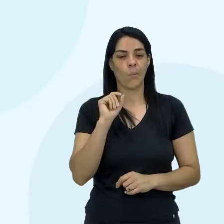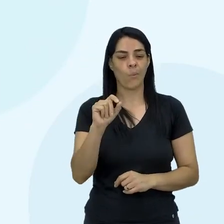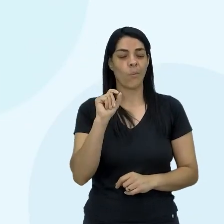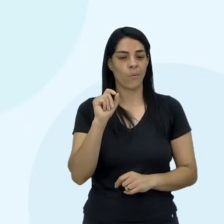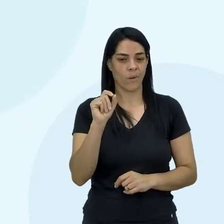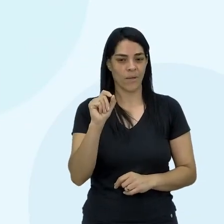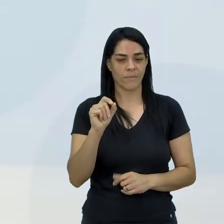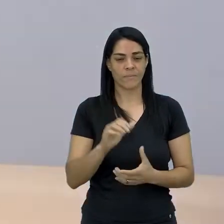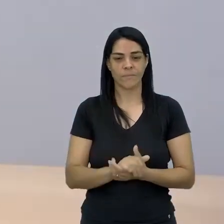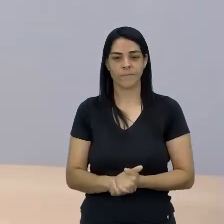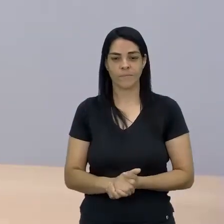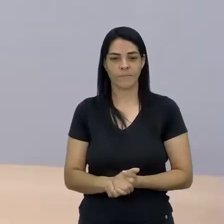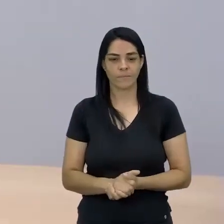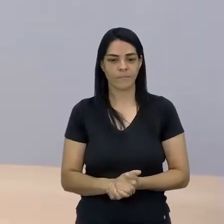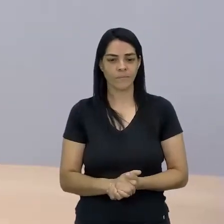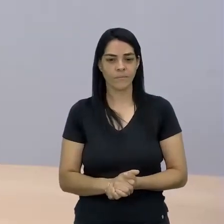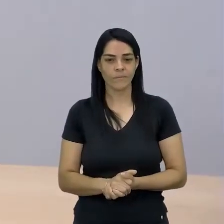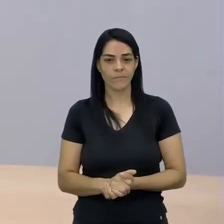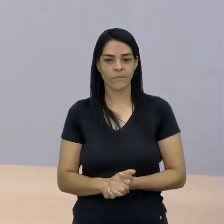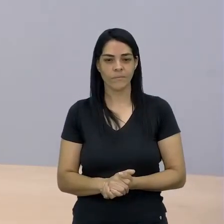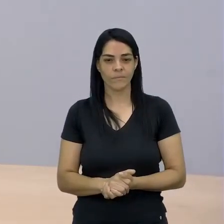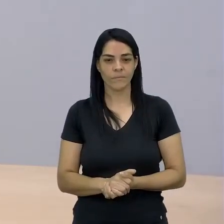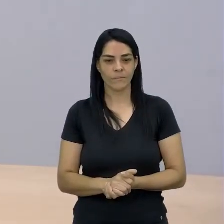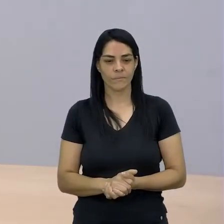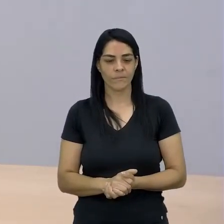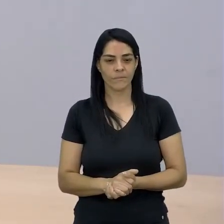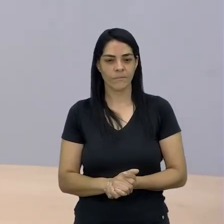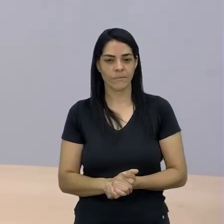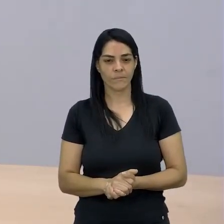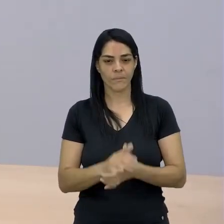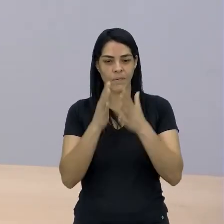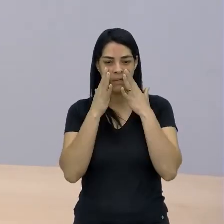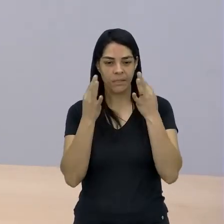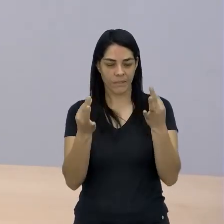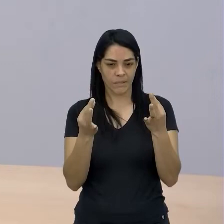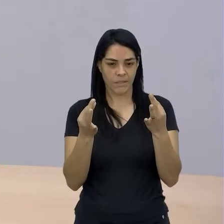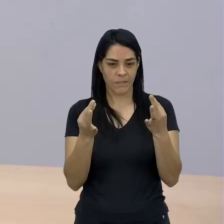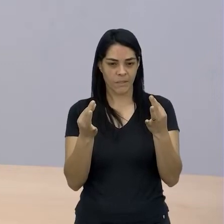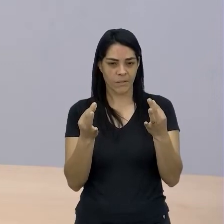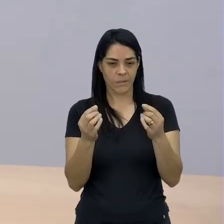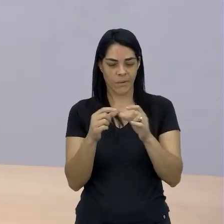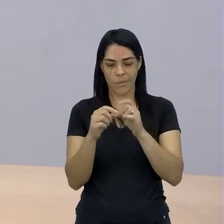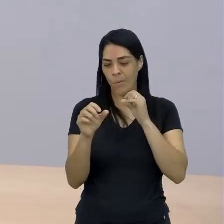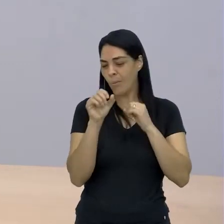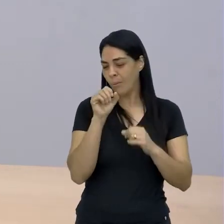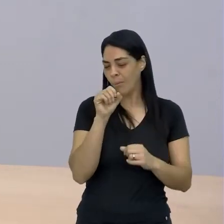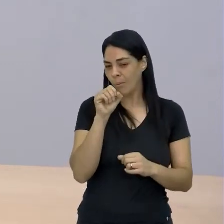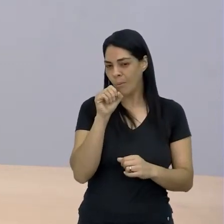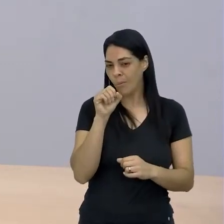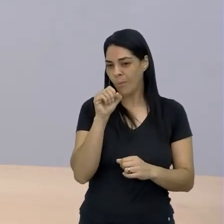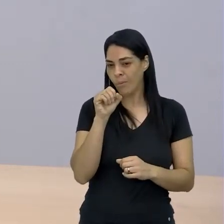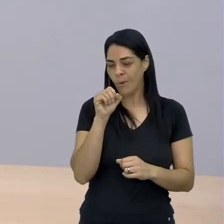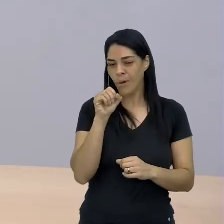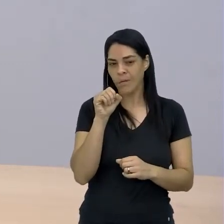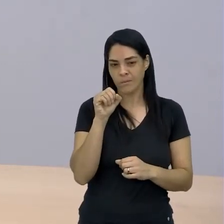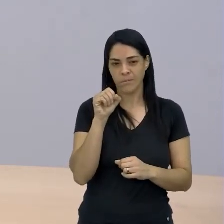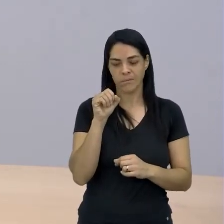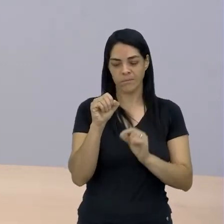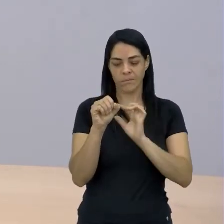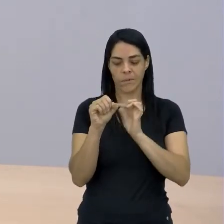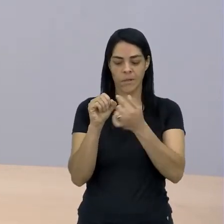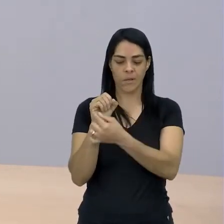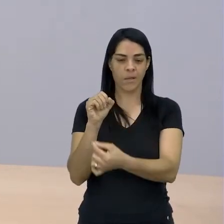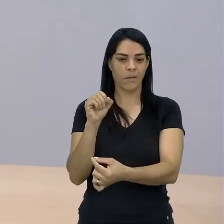Volta para mim, produção. Volta para mim. Olha aqui, ó. Você está vendo esse microfone? Ele é um bem